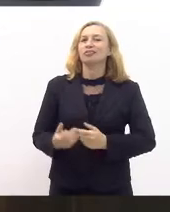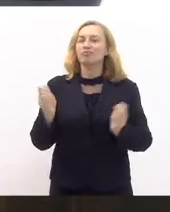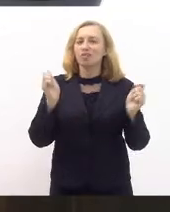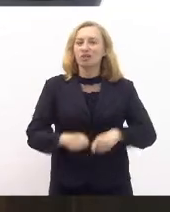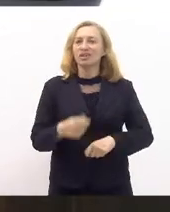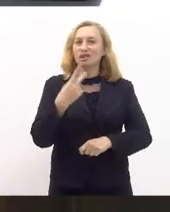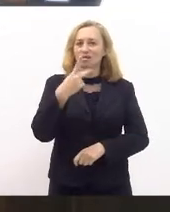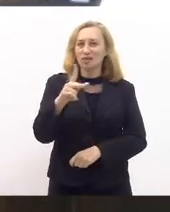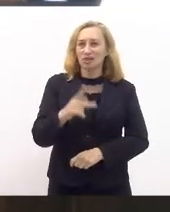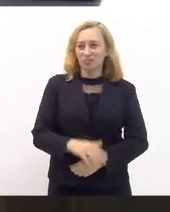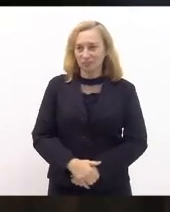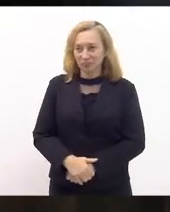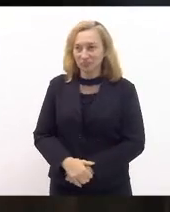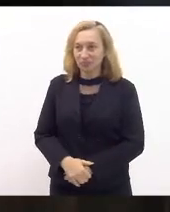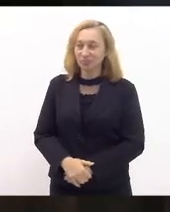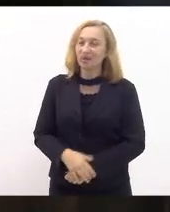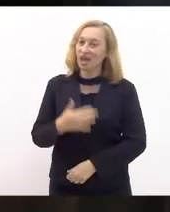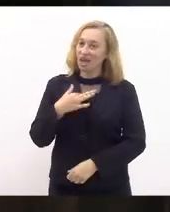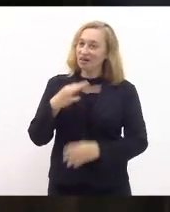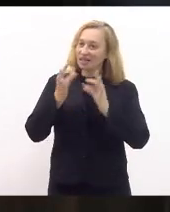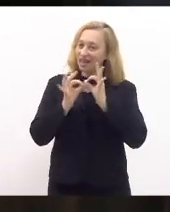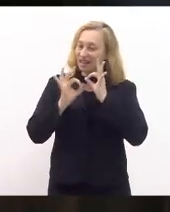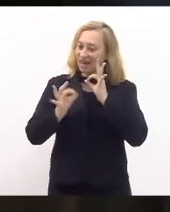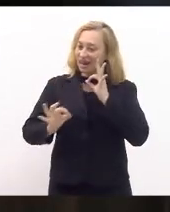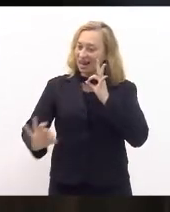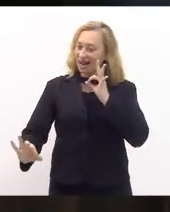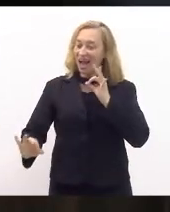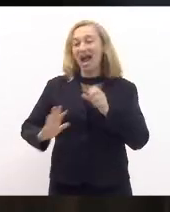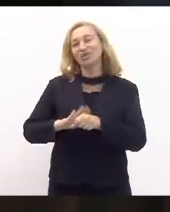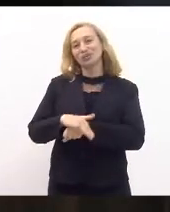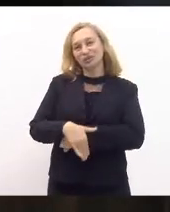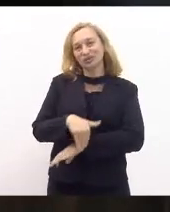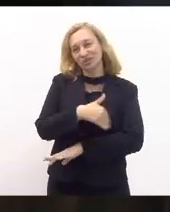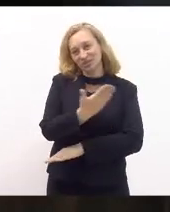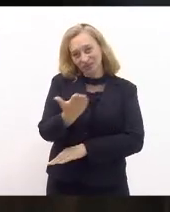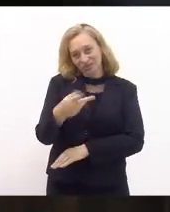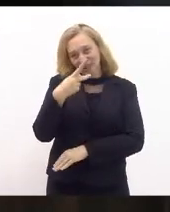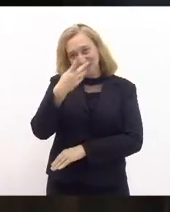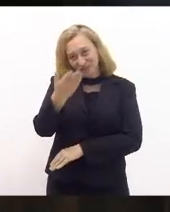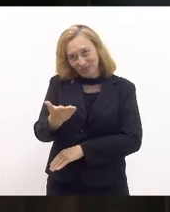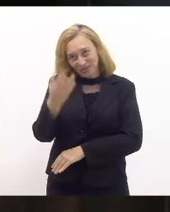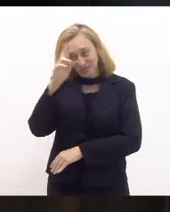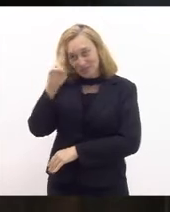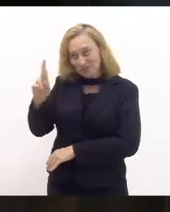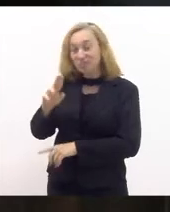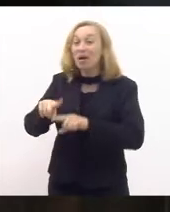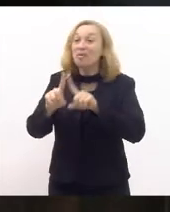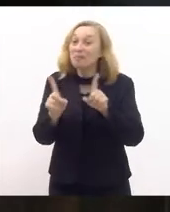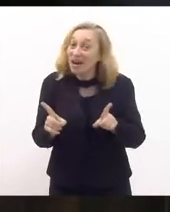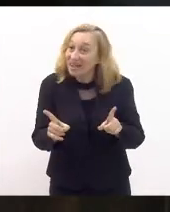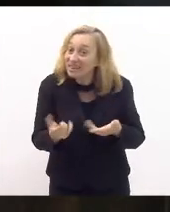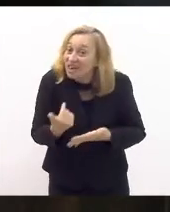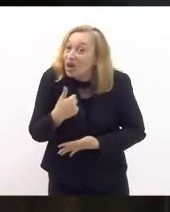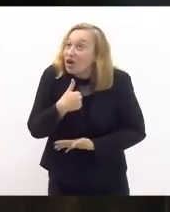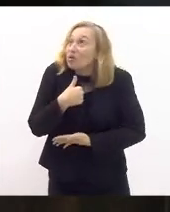potencial. Ficaria aqui a noite toda falando de Vossa Excelência. Mas, como eu sou um